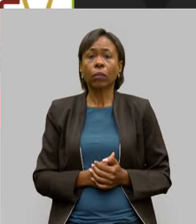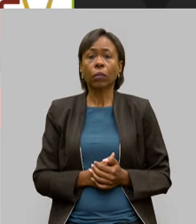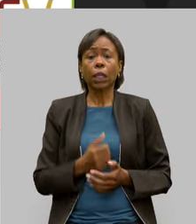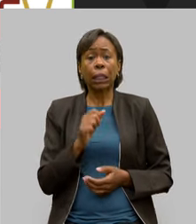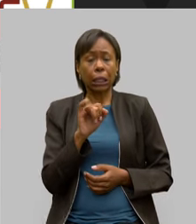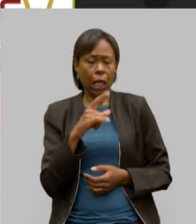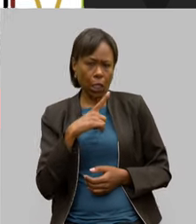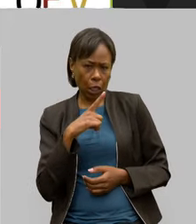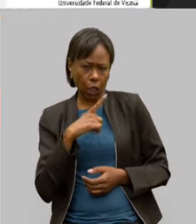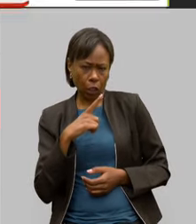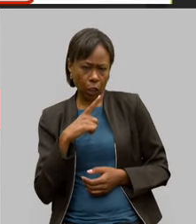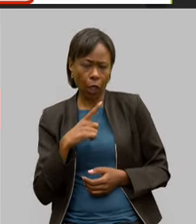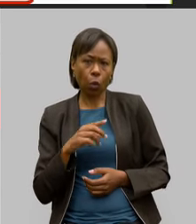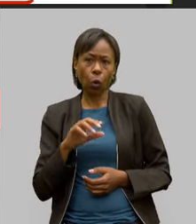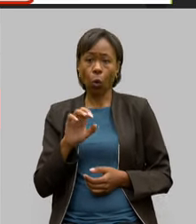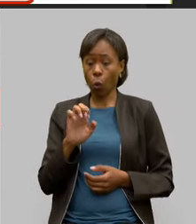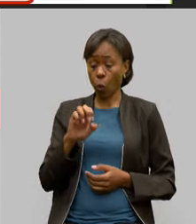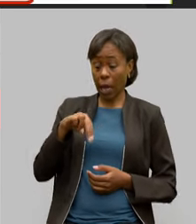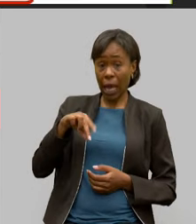um